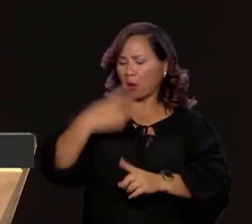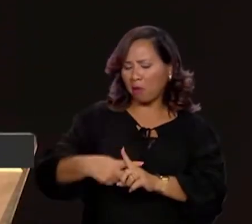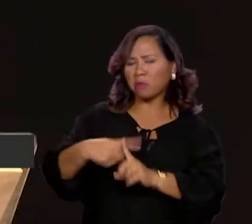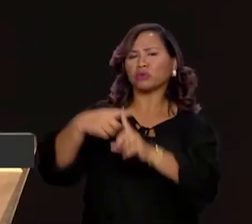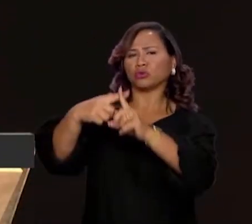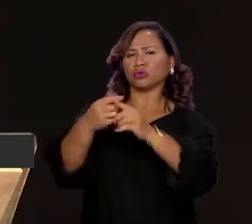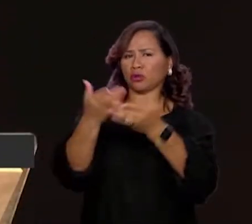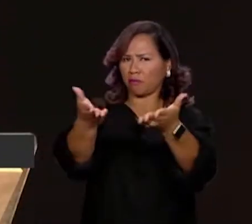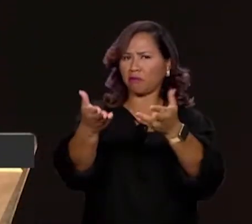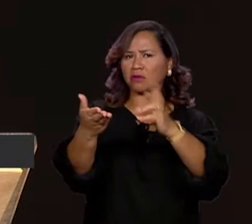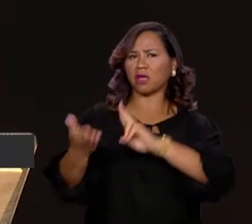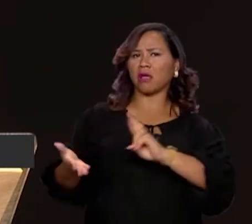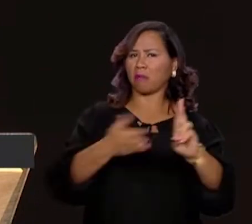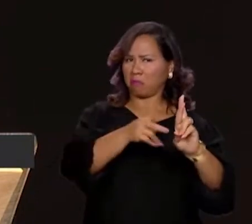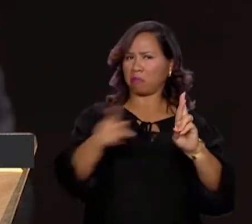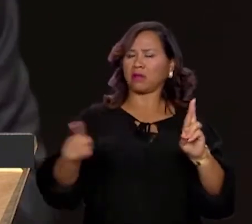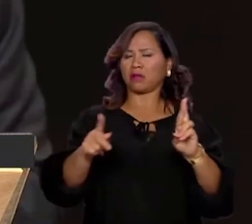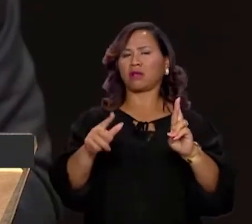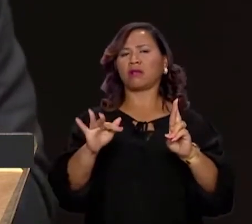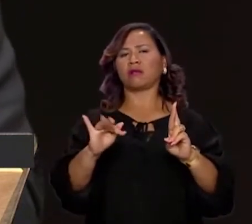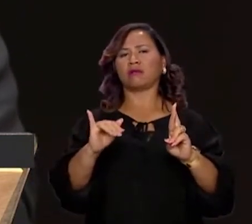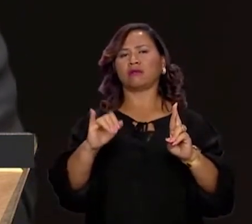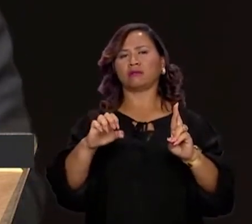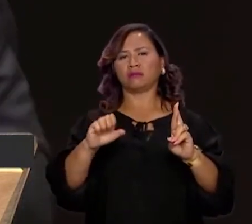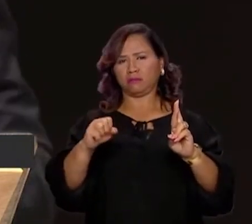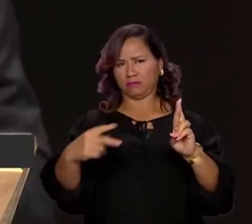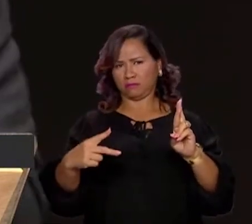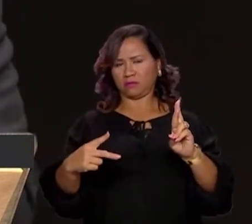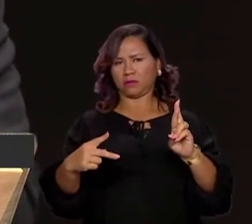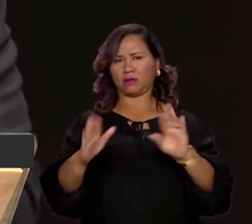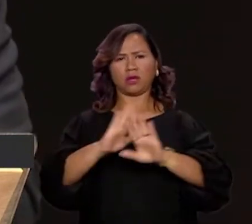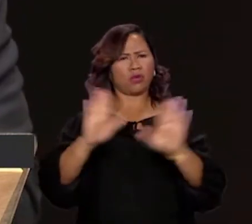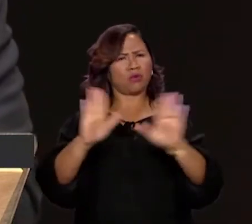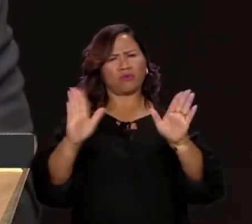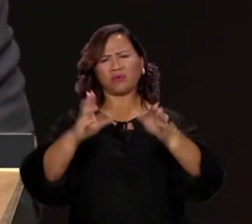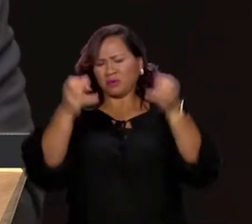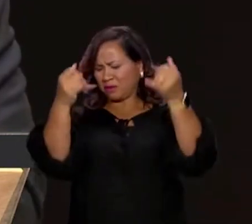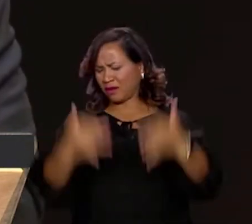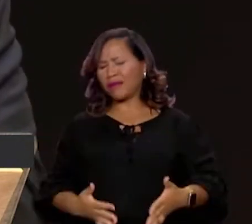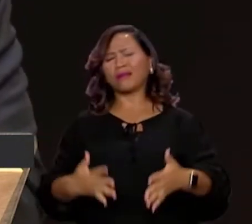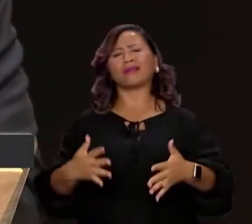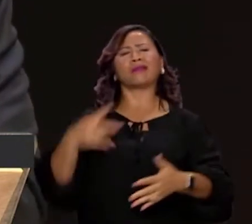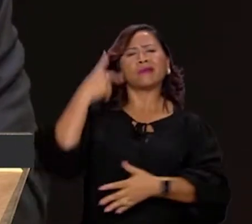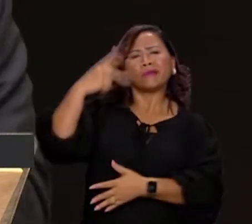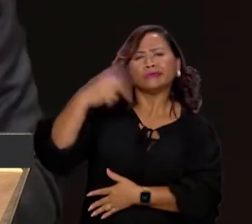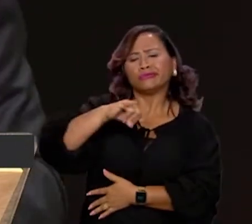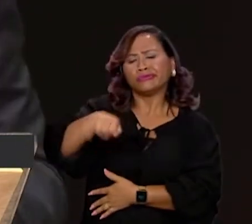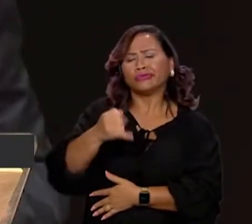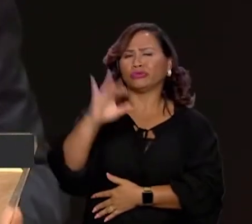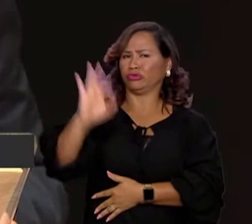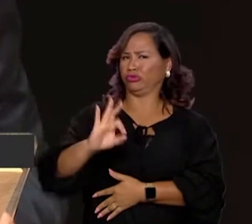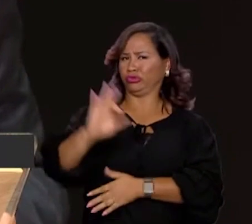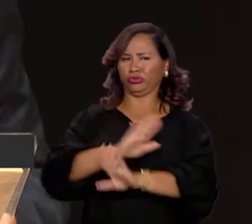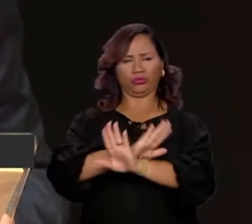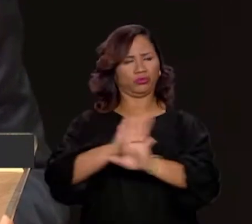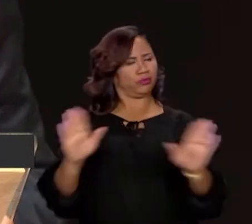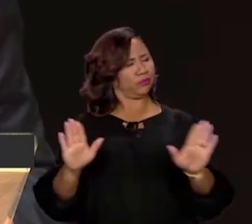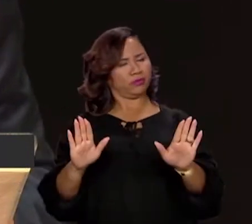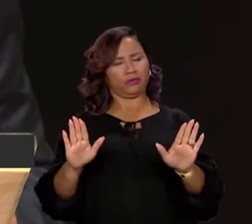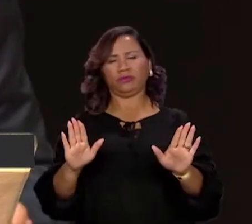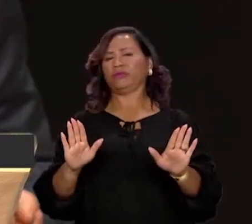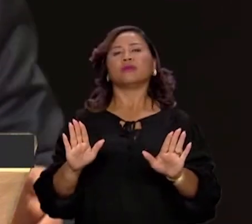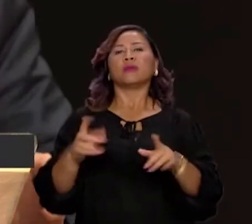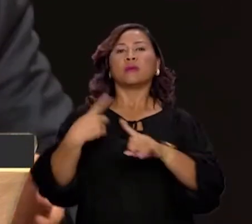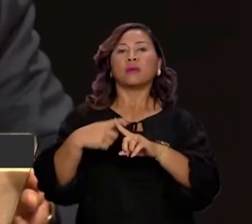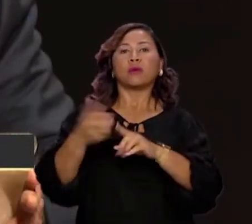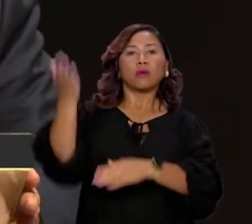tua presidência. Eu não vou falar aqui da política de juros. Eu não vou falar, porque quando